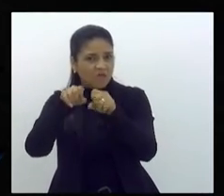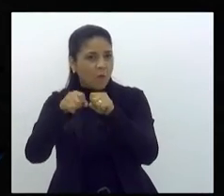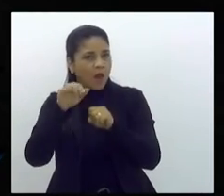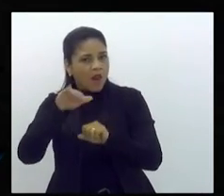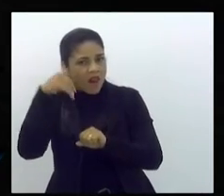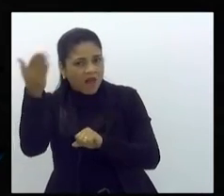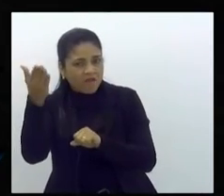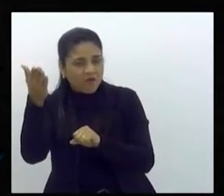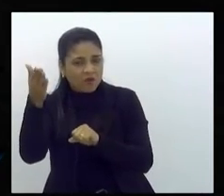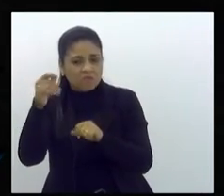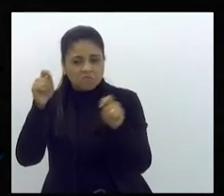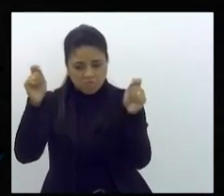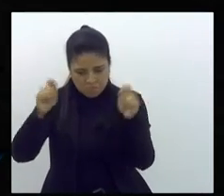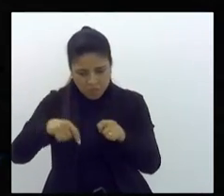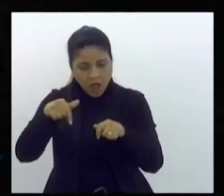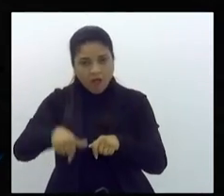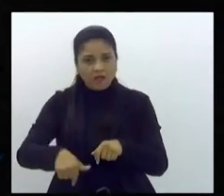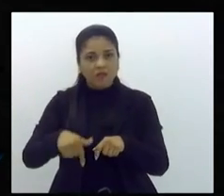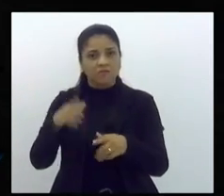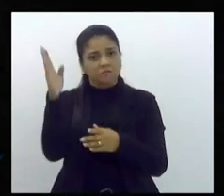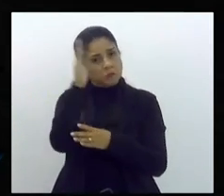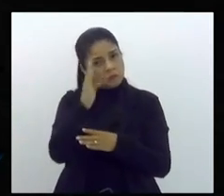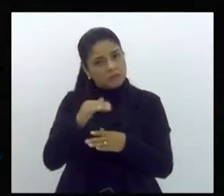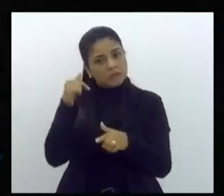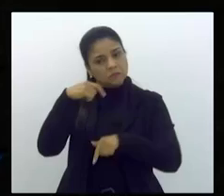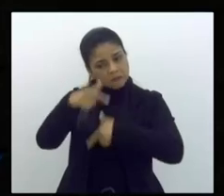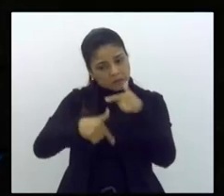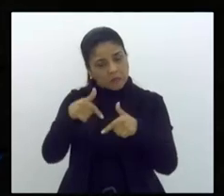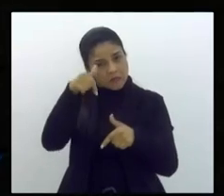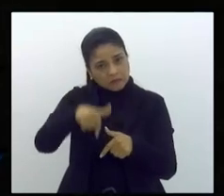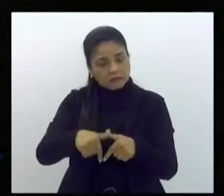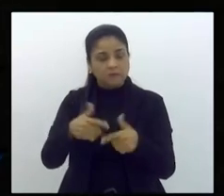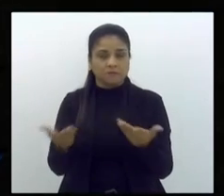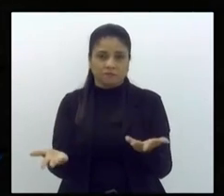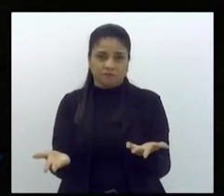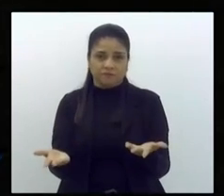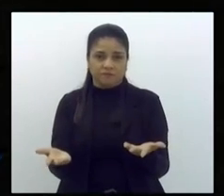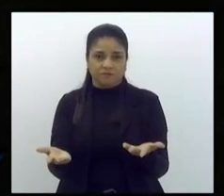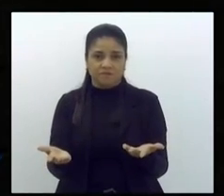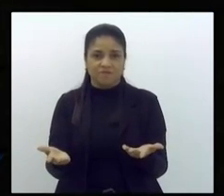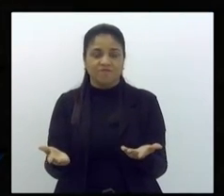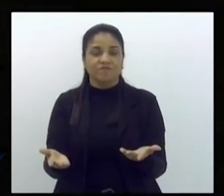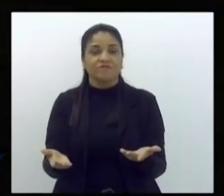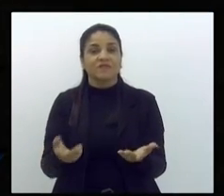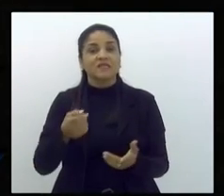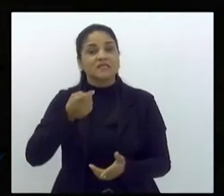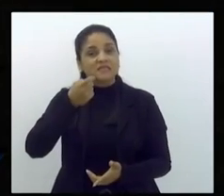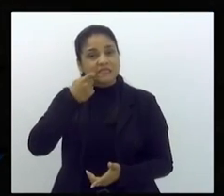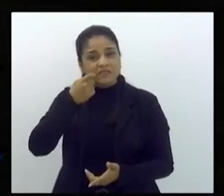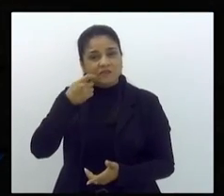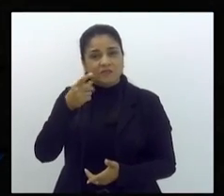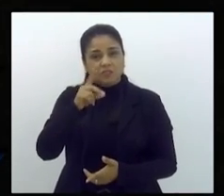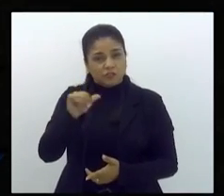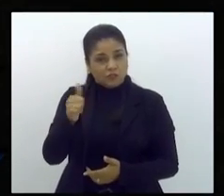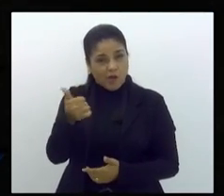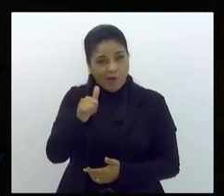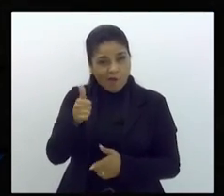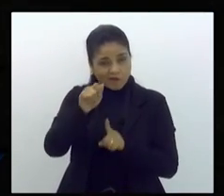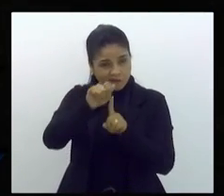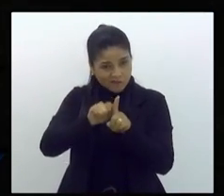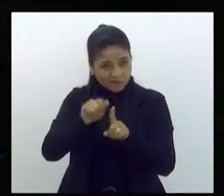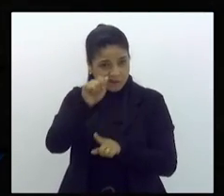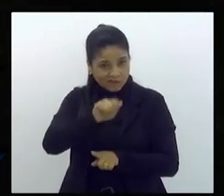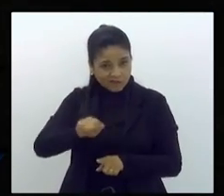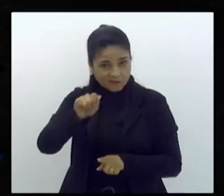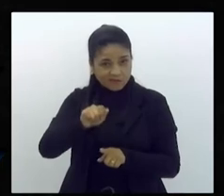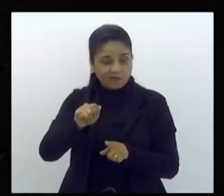fora quando a gente pode formá-los aqui dentro e trabalhar aqui dentro fechar aspas então na sexta no dia 11 de Agosto foi realizado